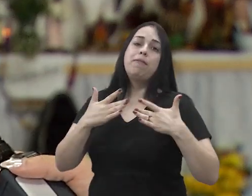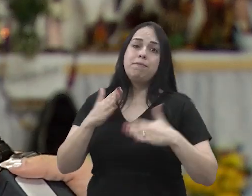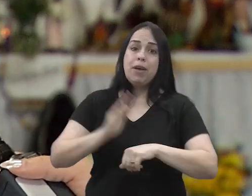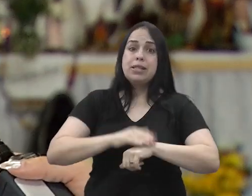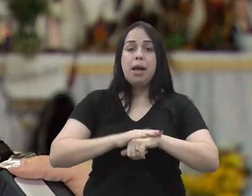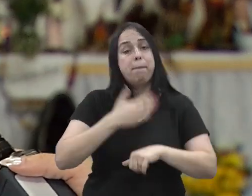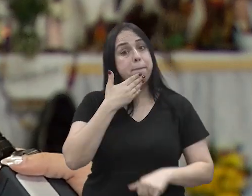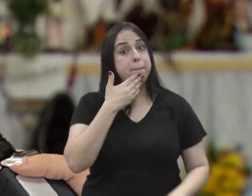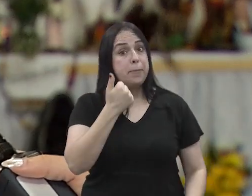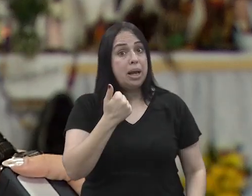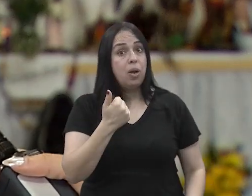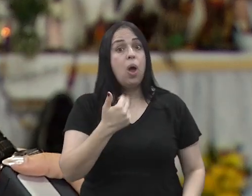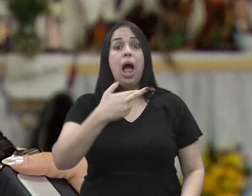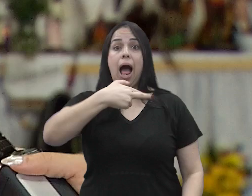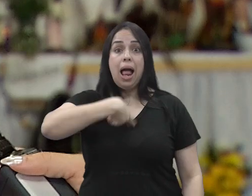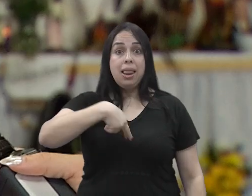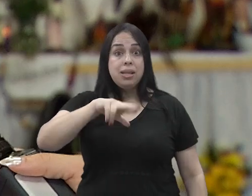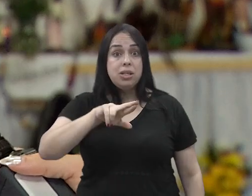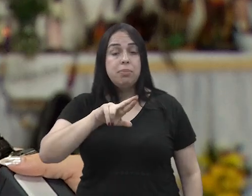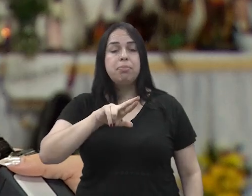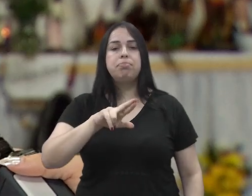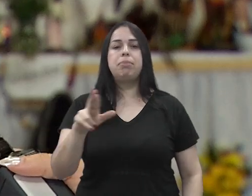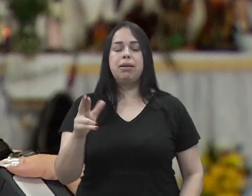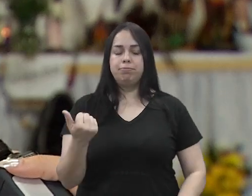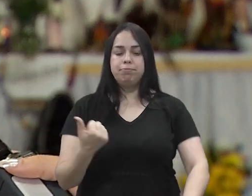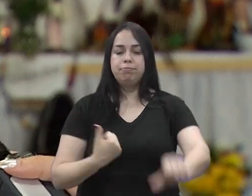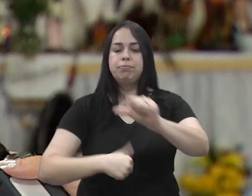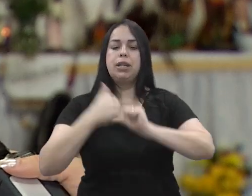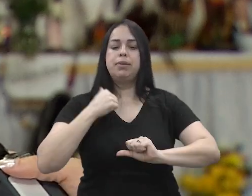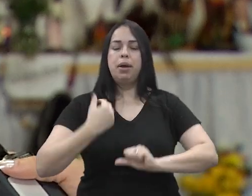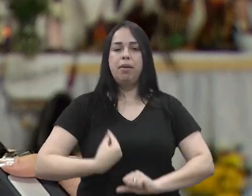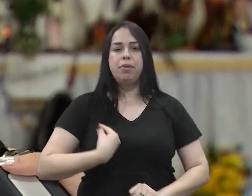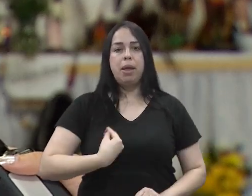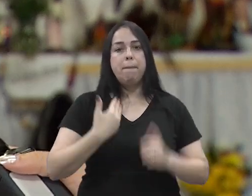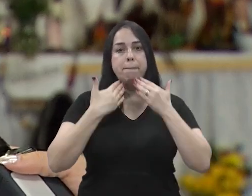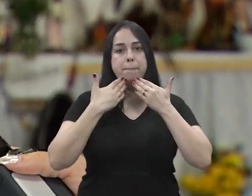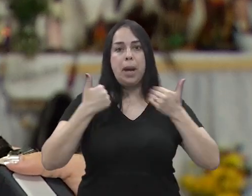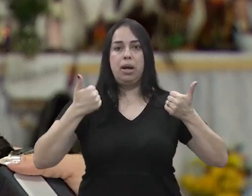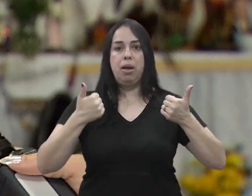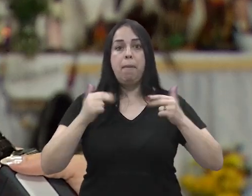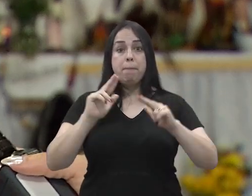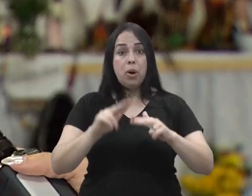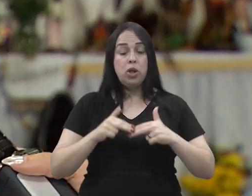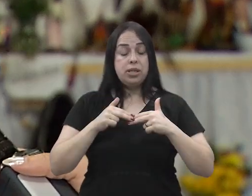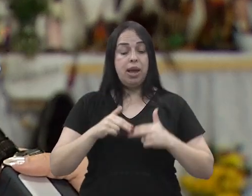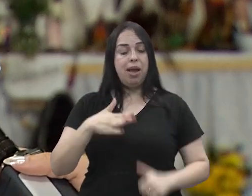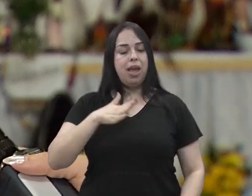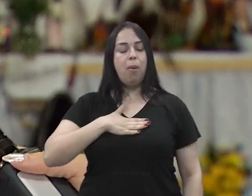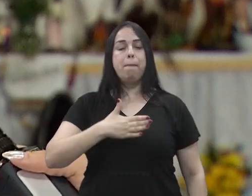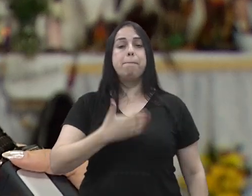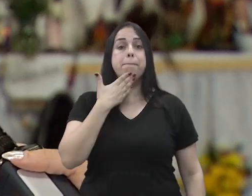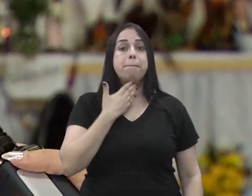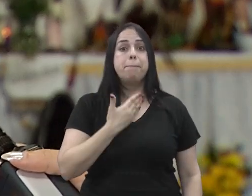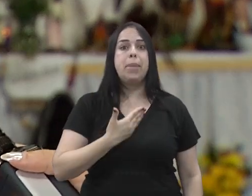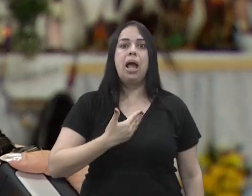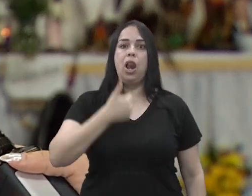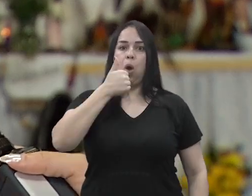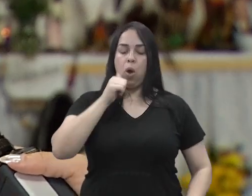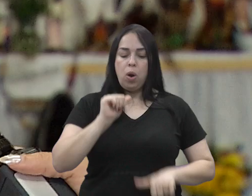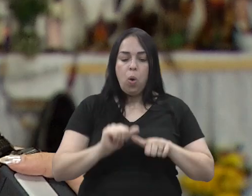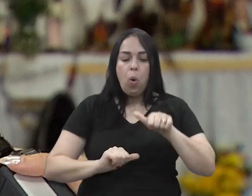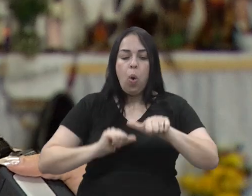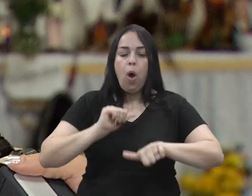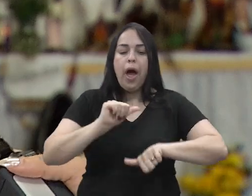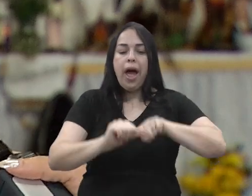sempre o melhor. Então, a religião, ela veio para nos tornar pessoas melhores. Então, quando eu me torno uma pessoa melhor, isso quer dizer que eu